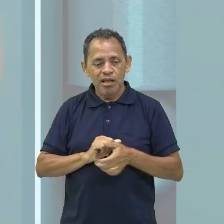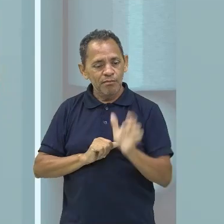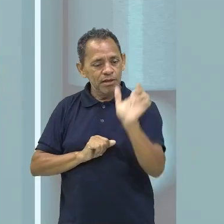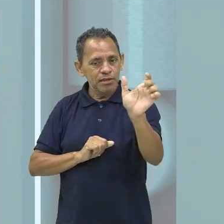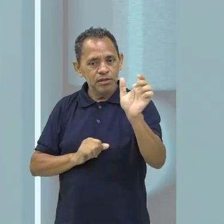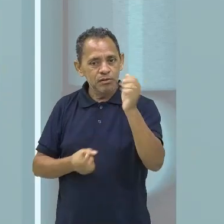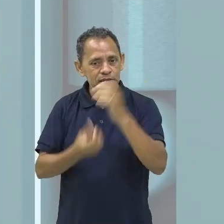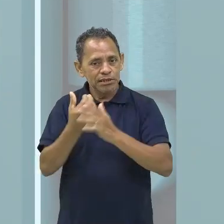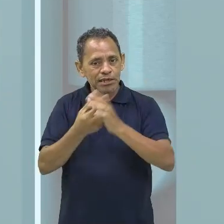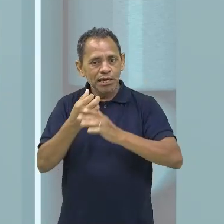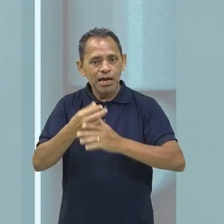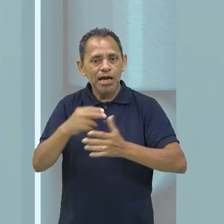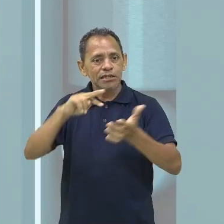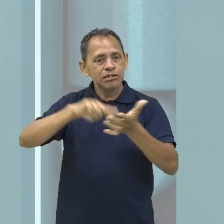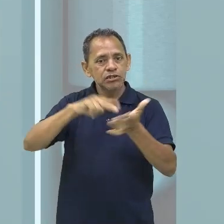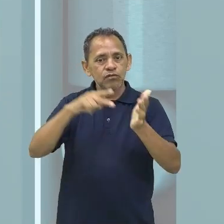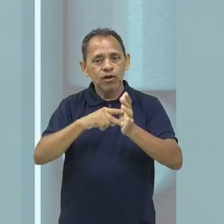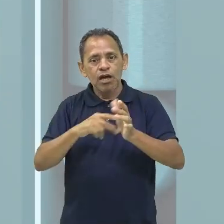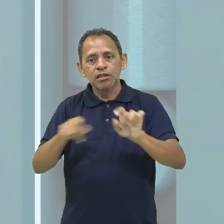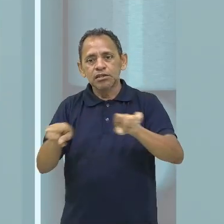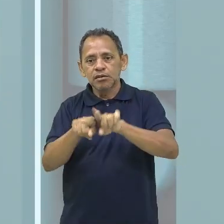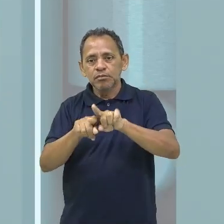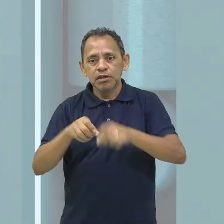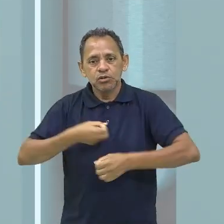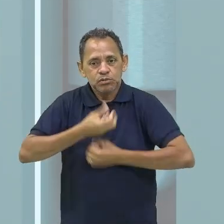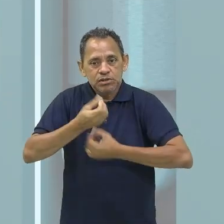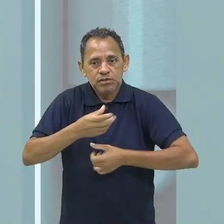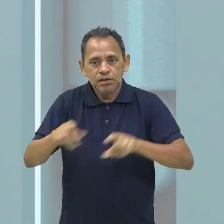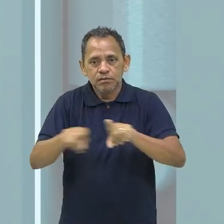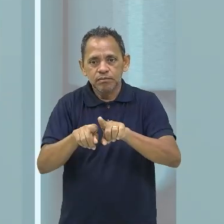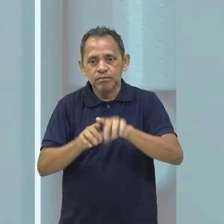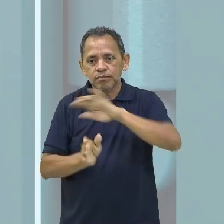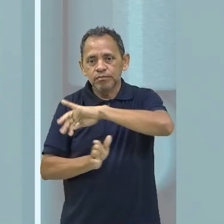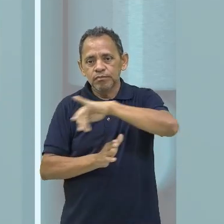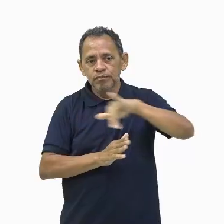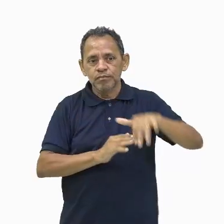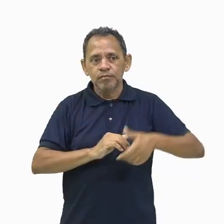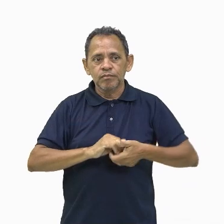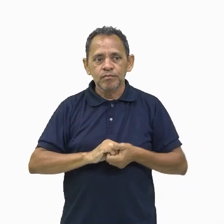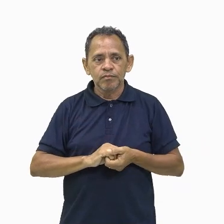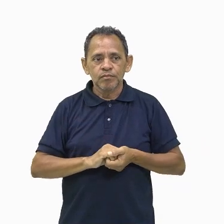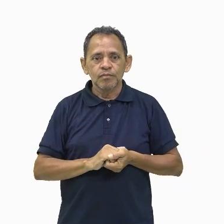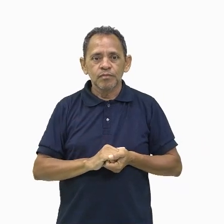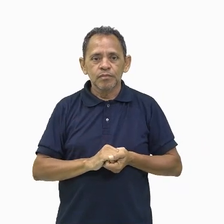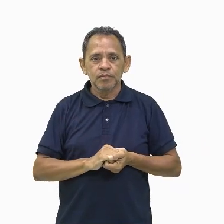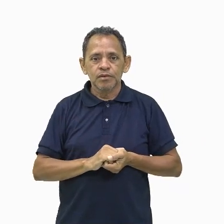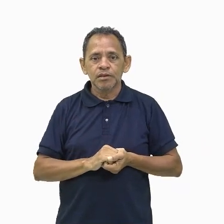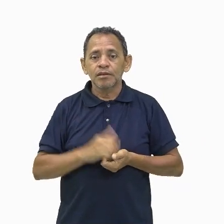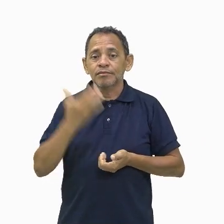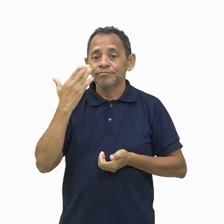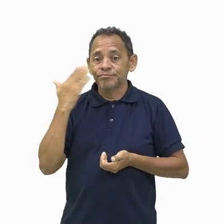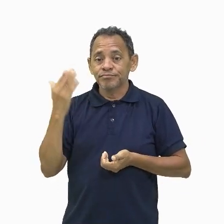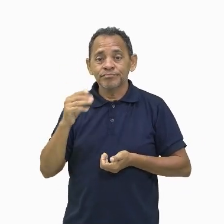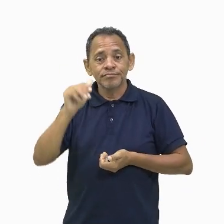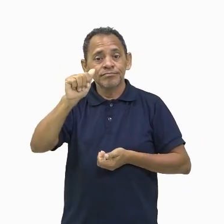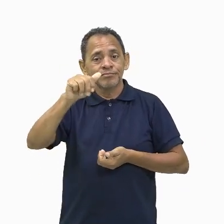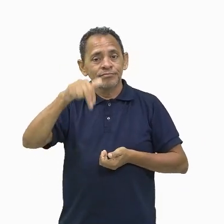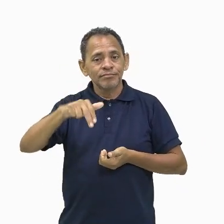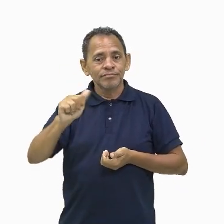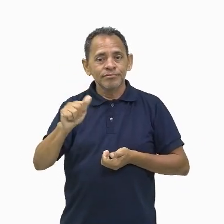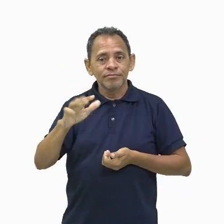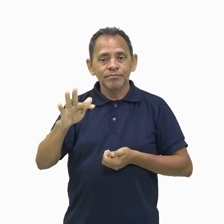sentidos, expressividade e assim por diante. Seguindo adiante, agora nós vamos conhecer a anáfora. E a anáfora também vem com essa